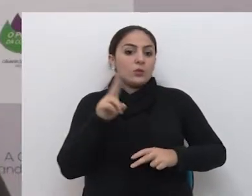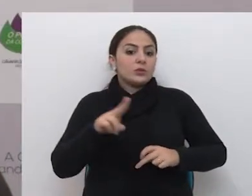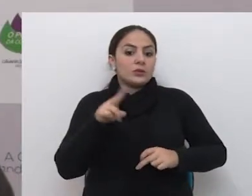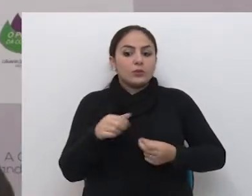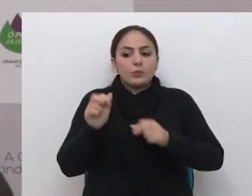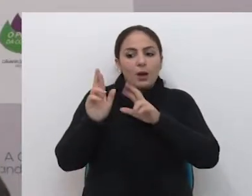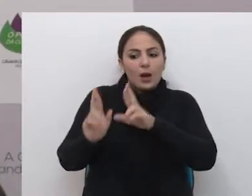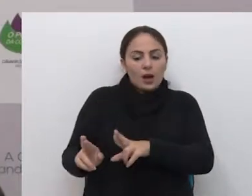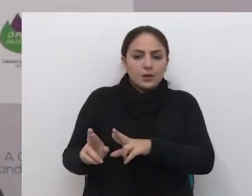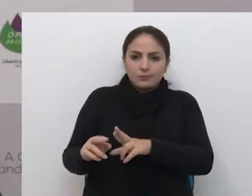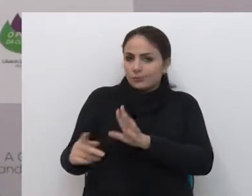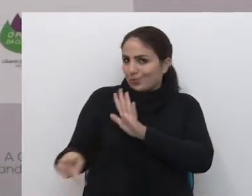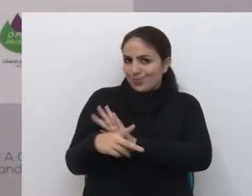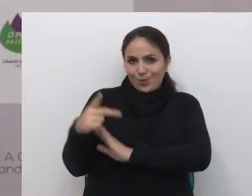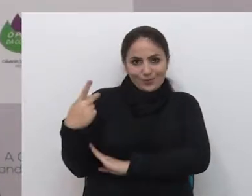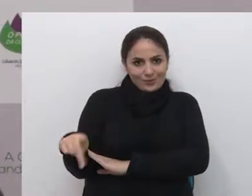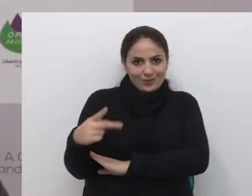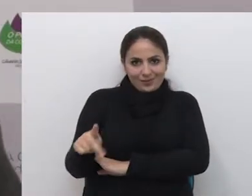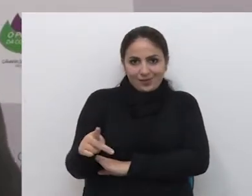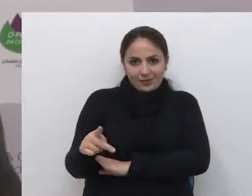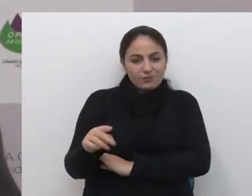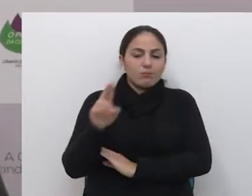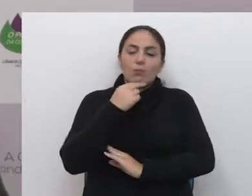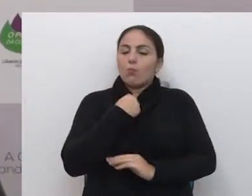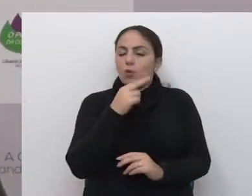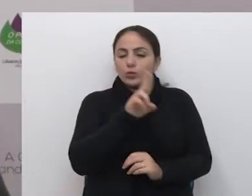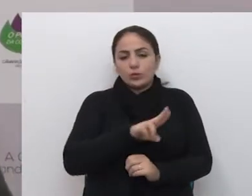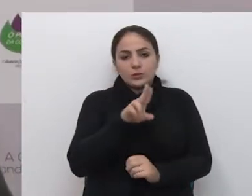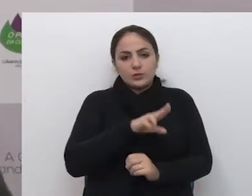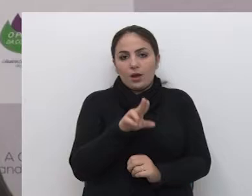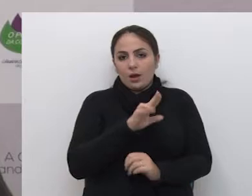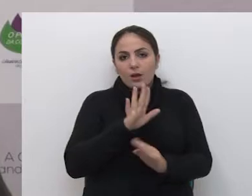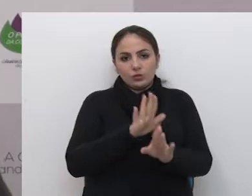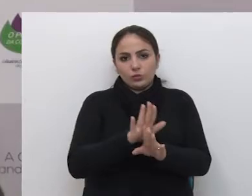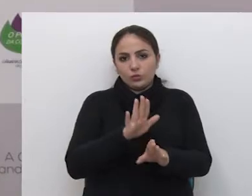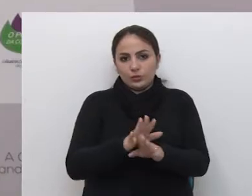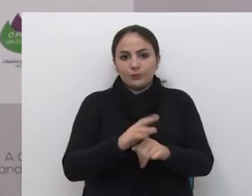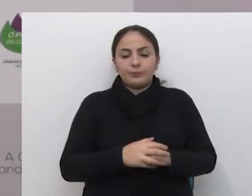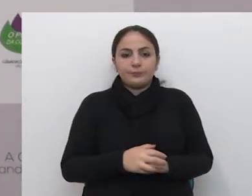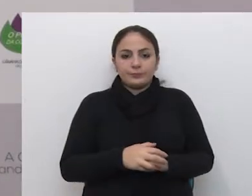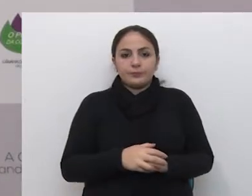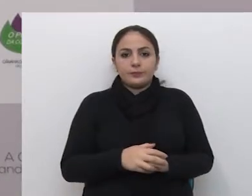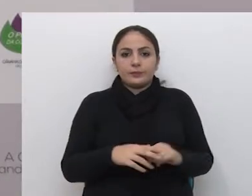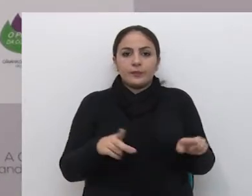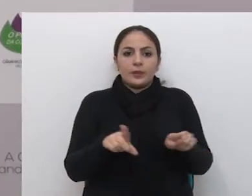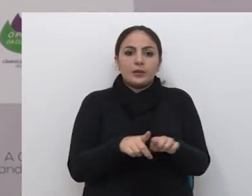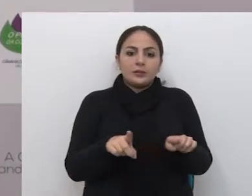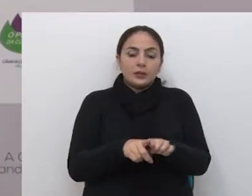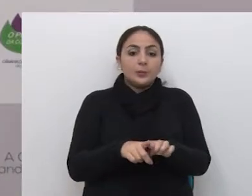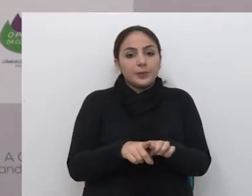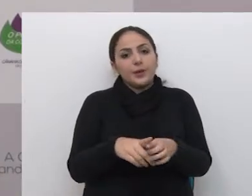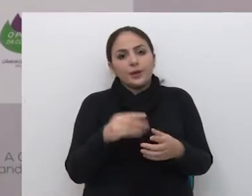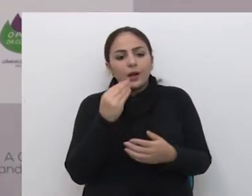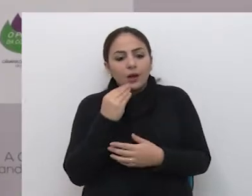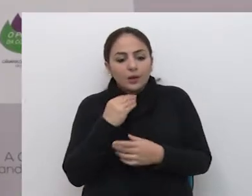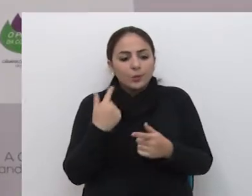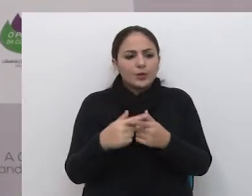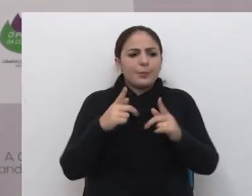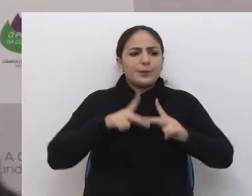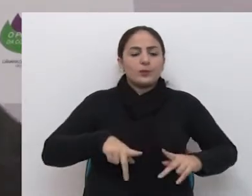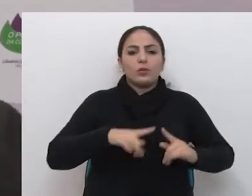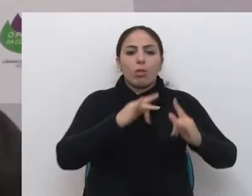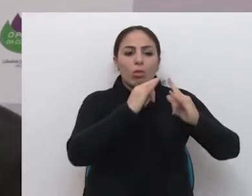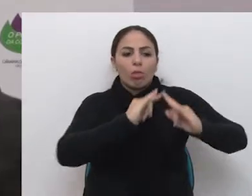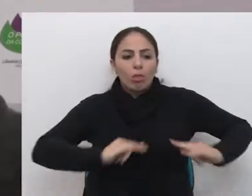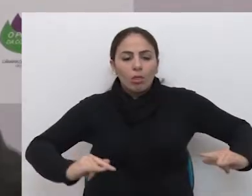ocupando, por exemplo, uma determinada área que não é sua, não poderá fazer uso do benefício, né? De outro modo, se assim o fosse, é evidente que pessoas, por exemplo, que